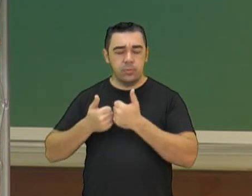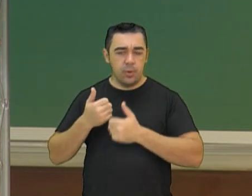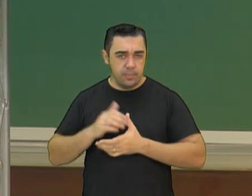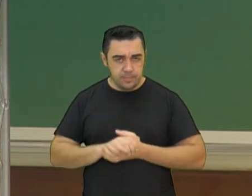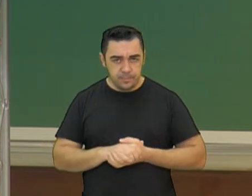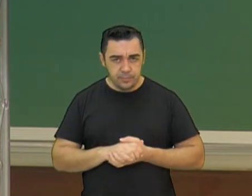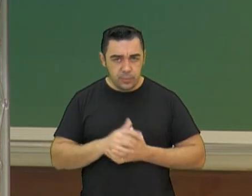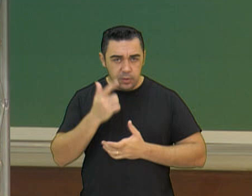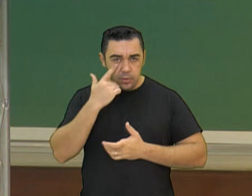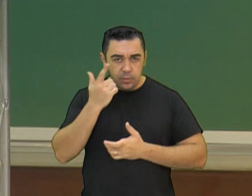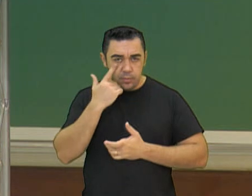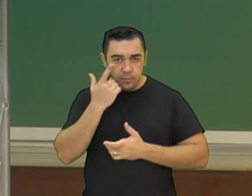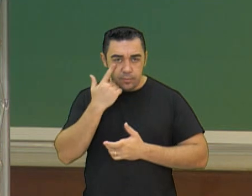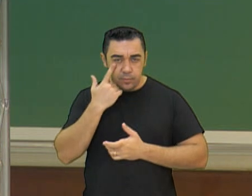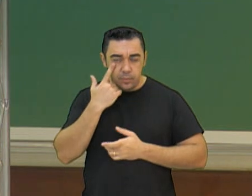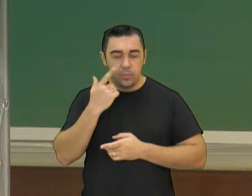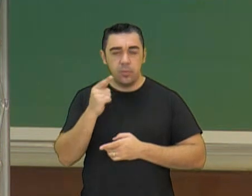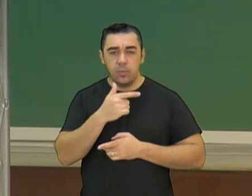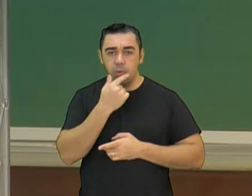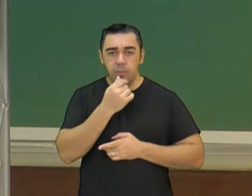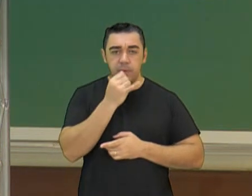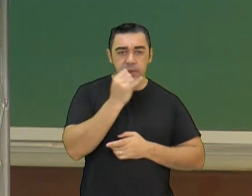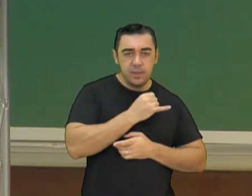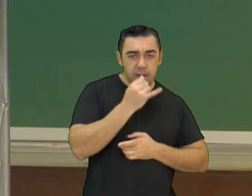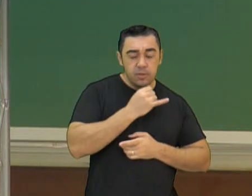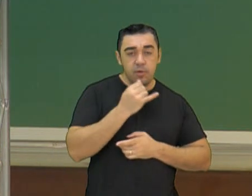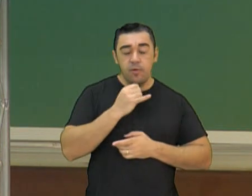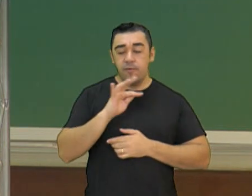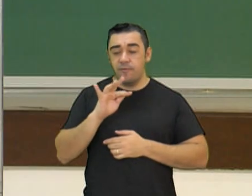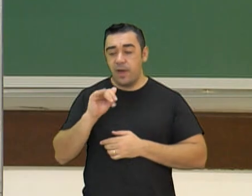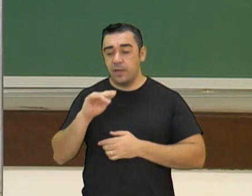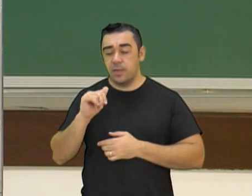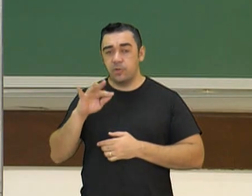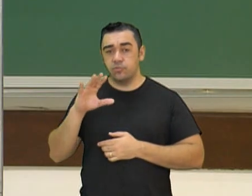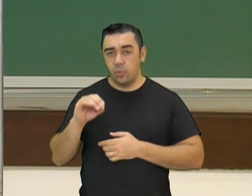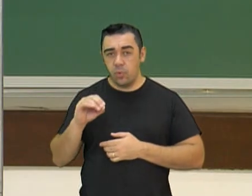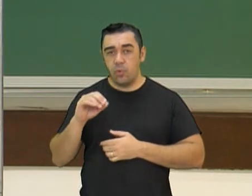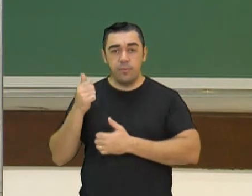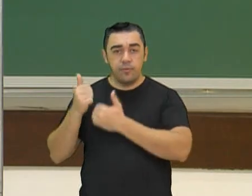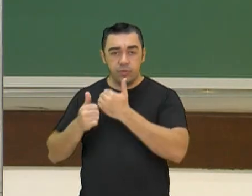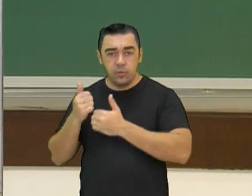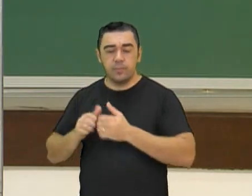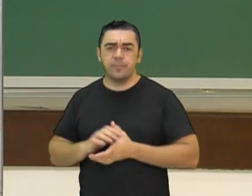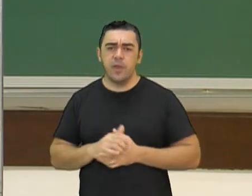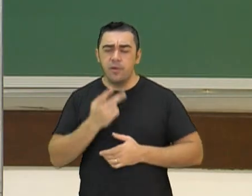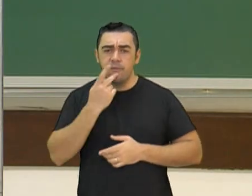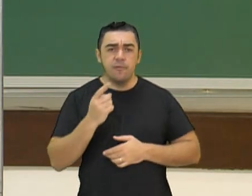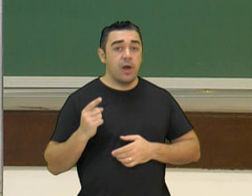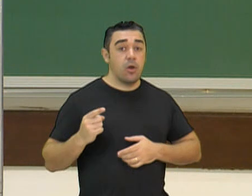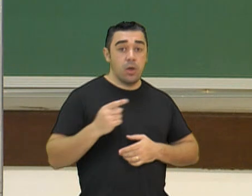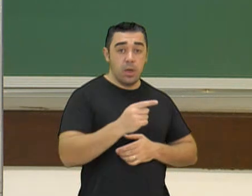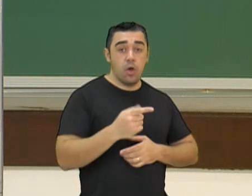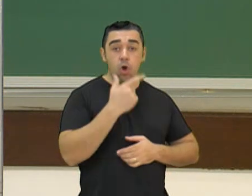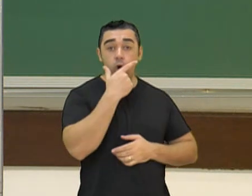Quando ele diz assim, italiano fanático por futebol. Se eu disser o João é italiano, italiano aí adquire um status